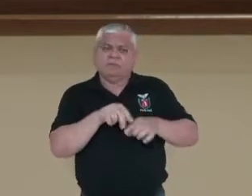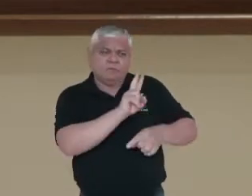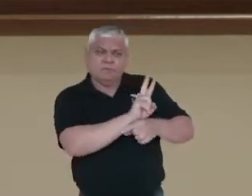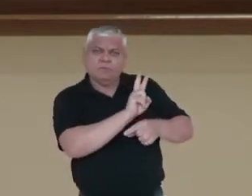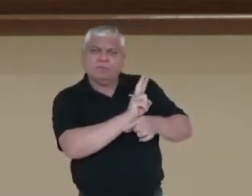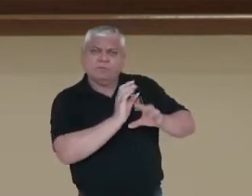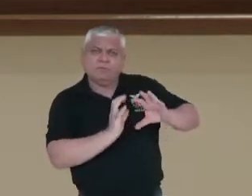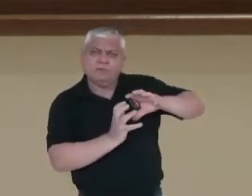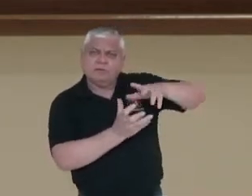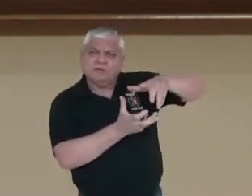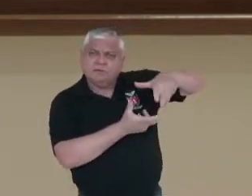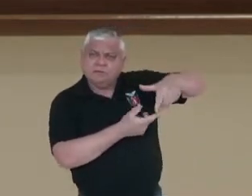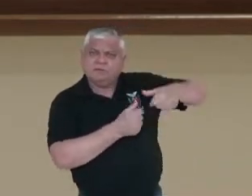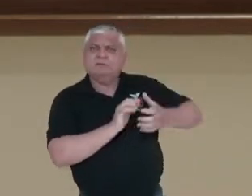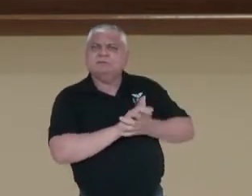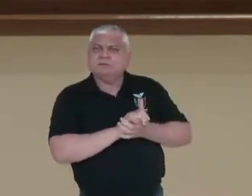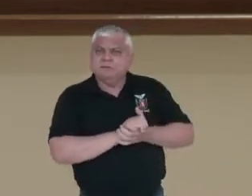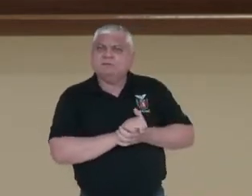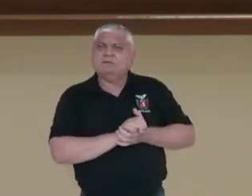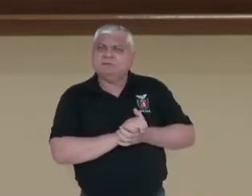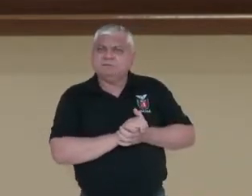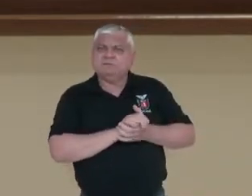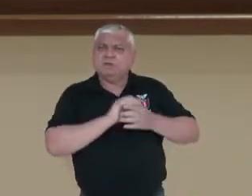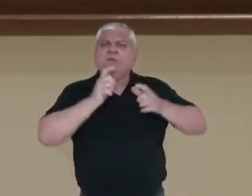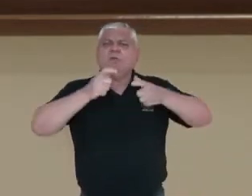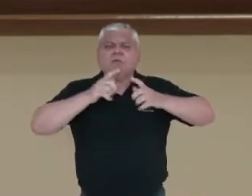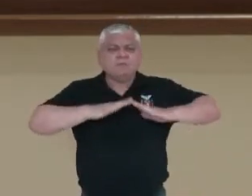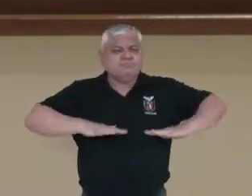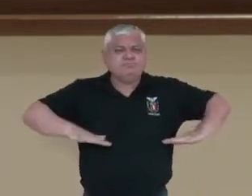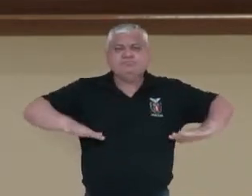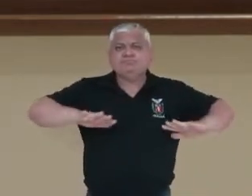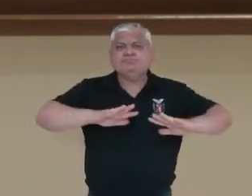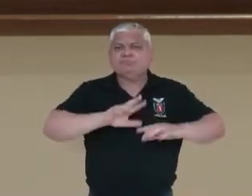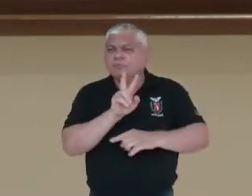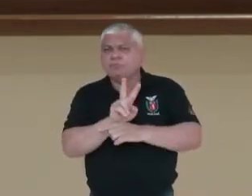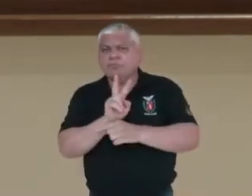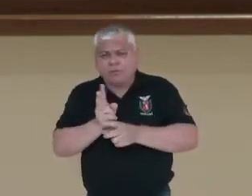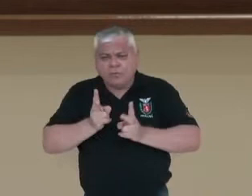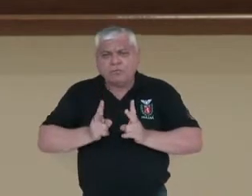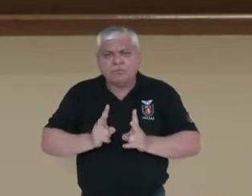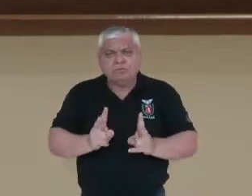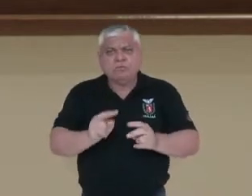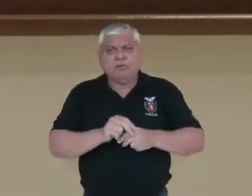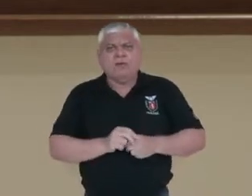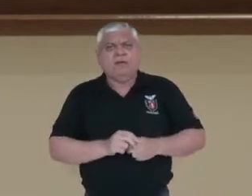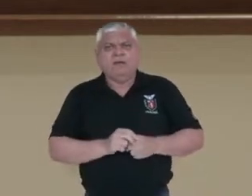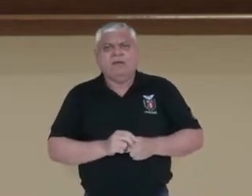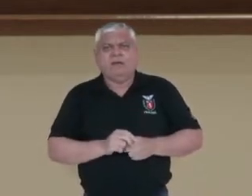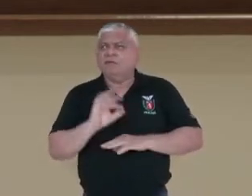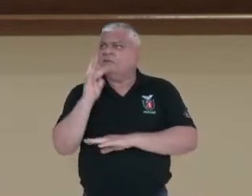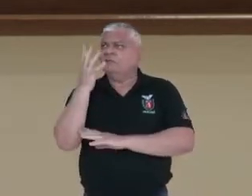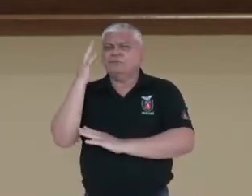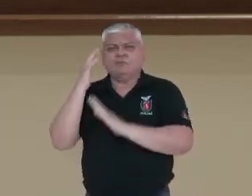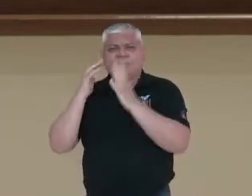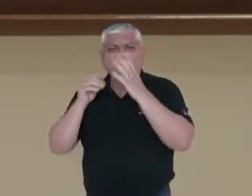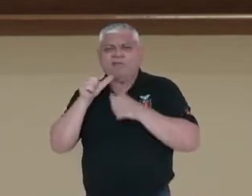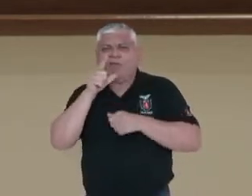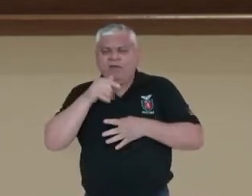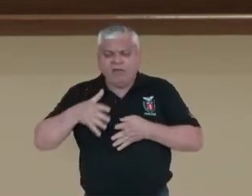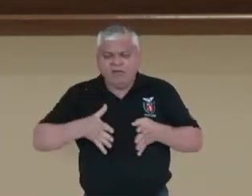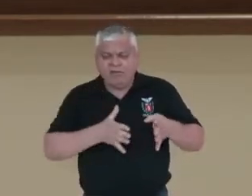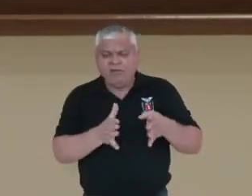sustentabilidade? O nosso meio ambiente, eu continuar com a natureza preservada. Será que é